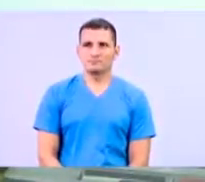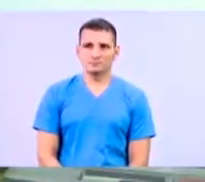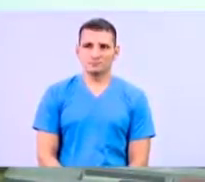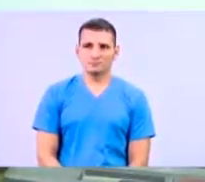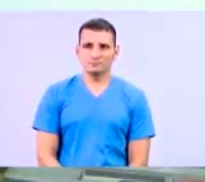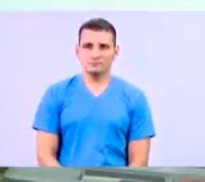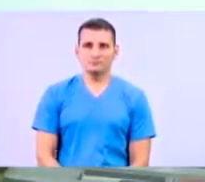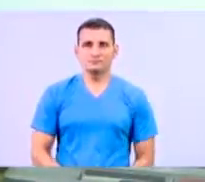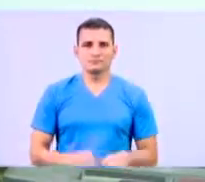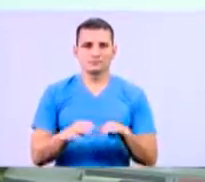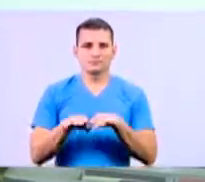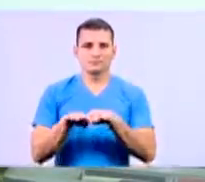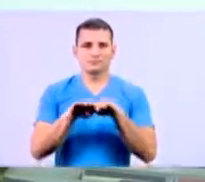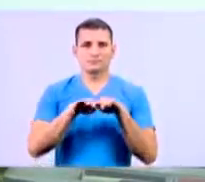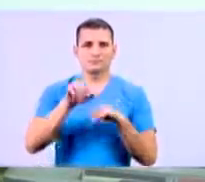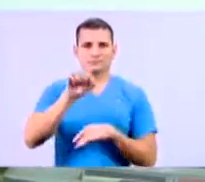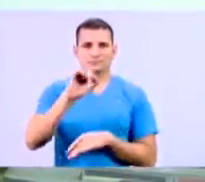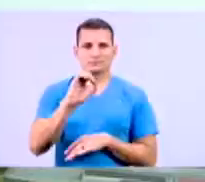padrão